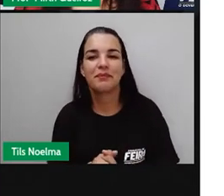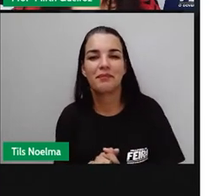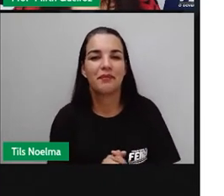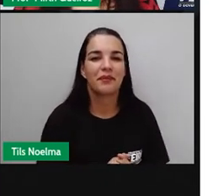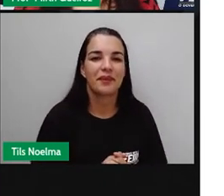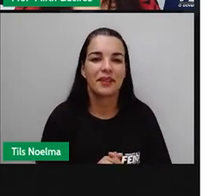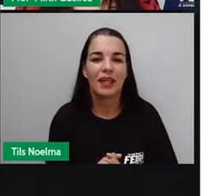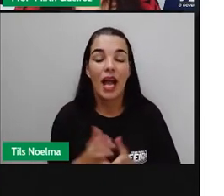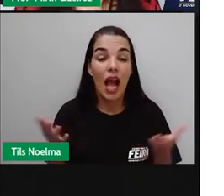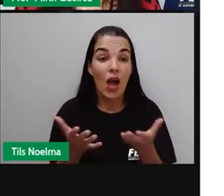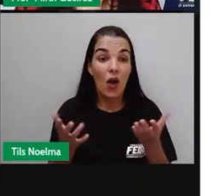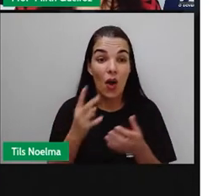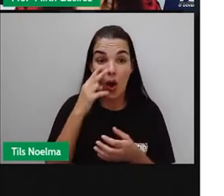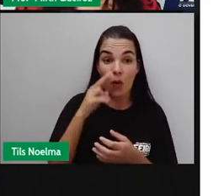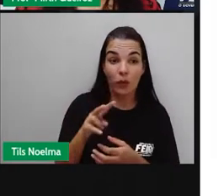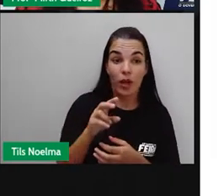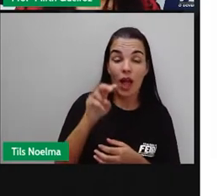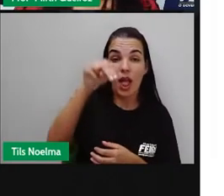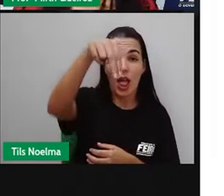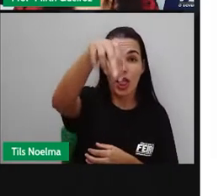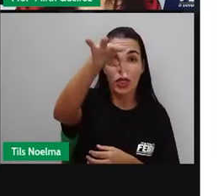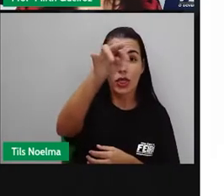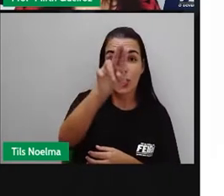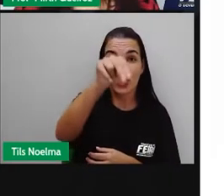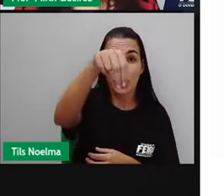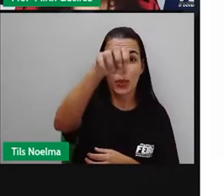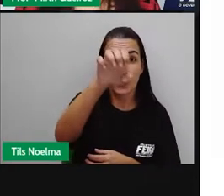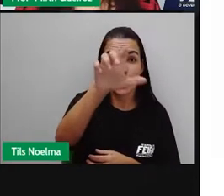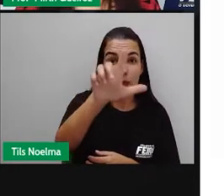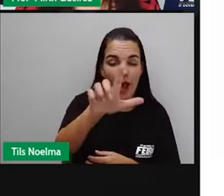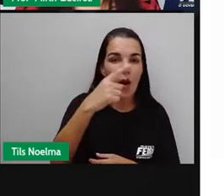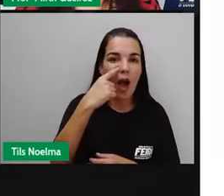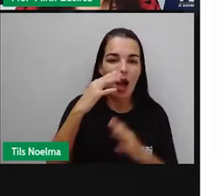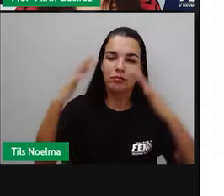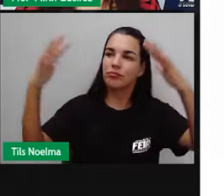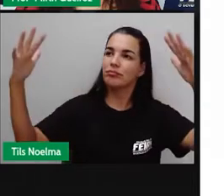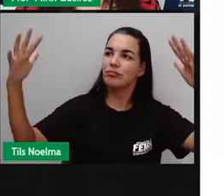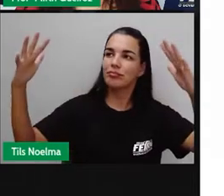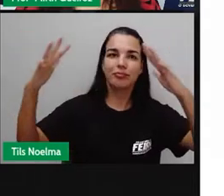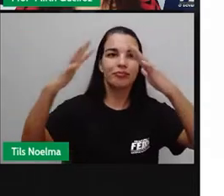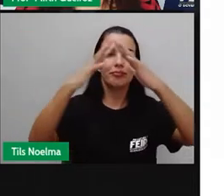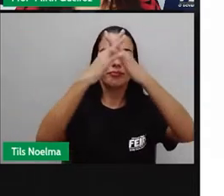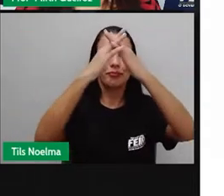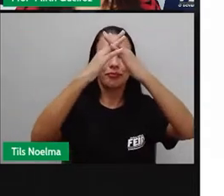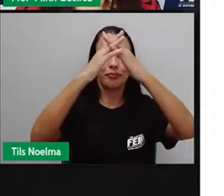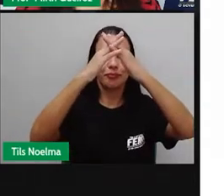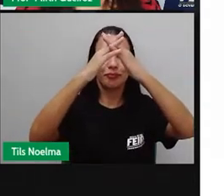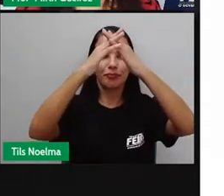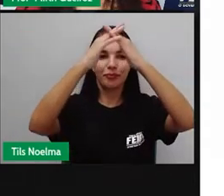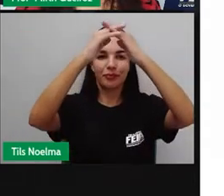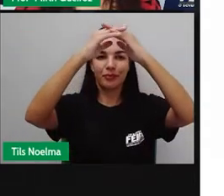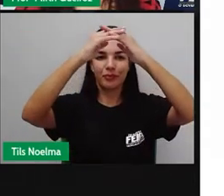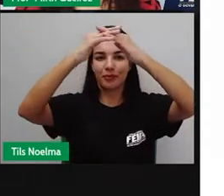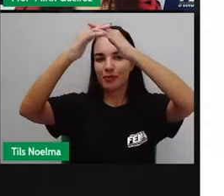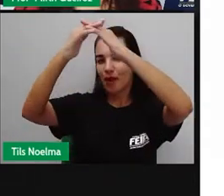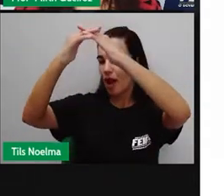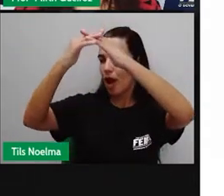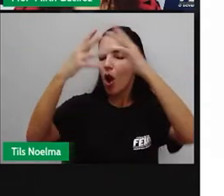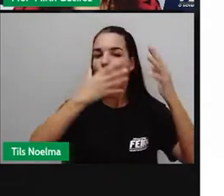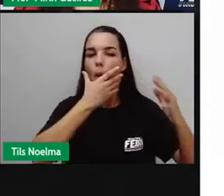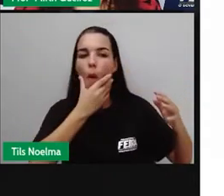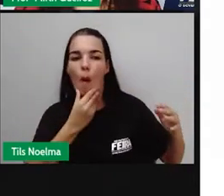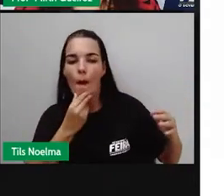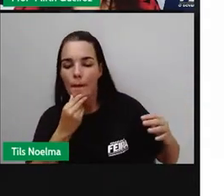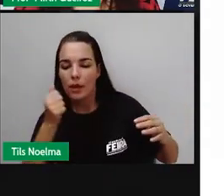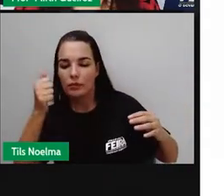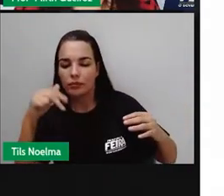fila. Olha o túnel, também é outro passo aí da quadrilha. Damas e cavalheiros, né, de frente, um de frente